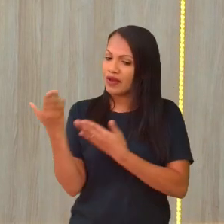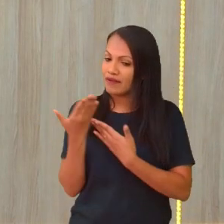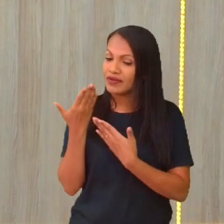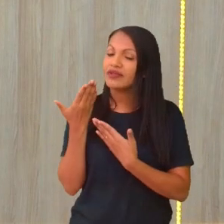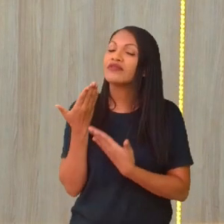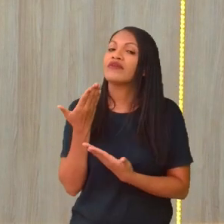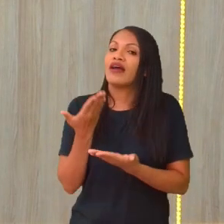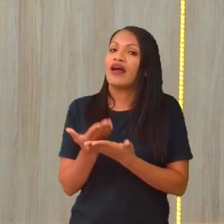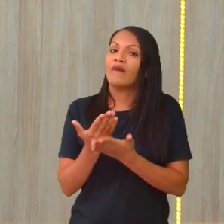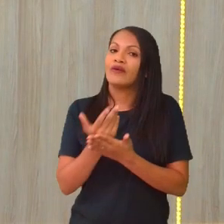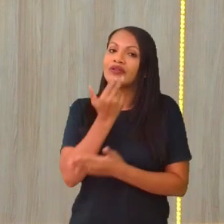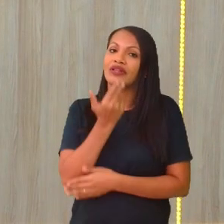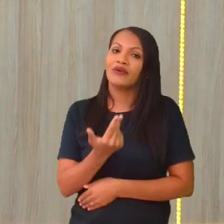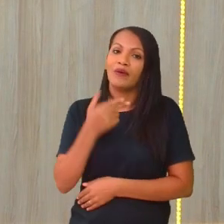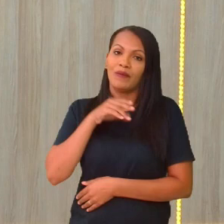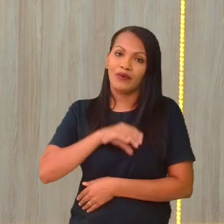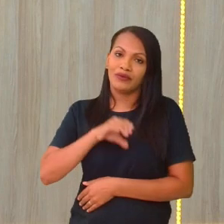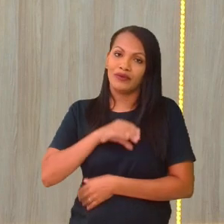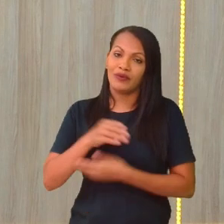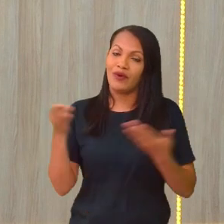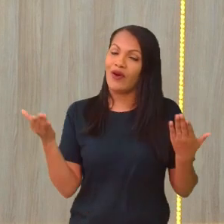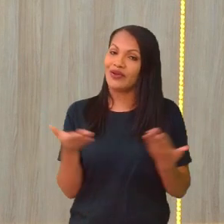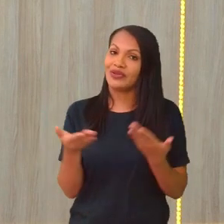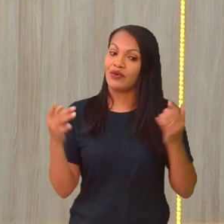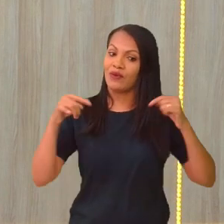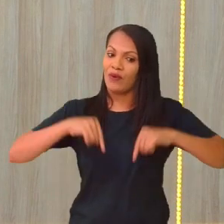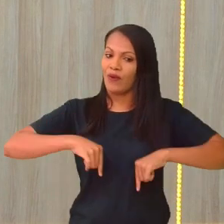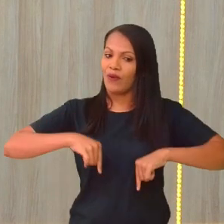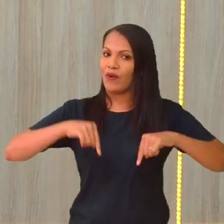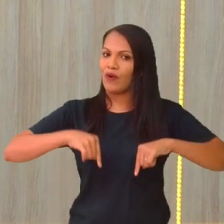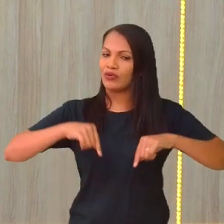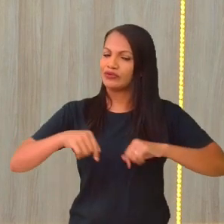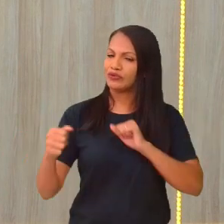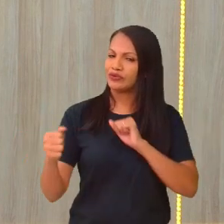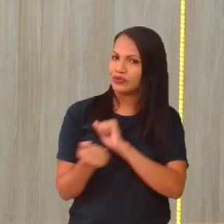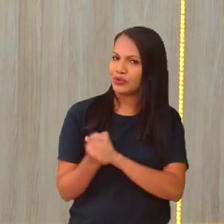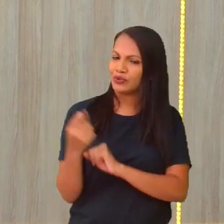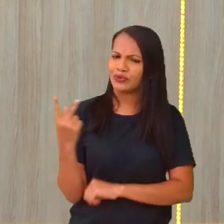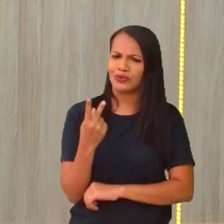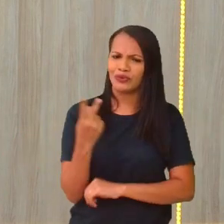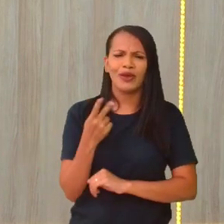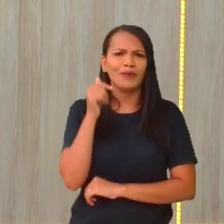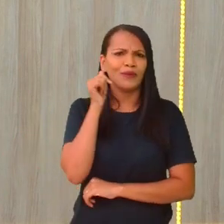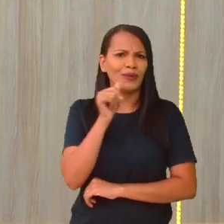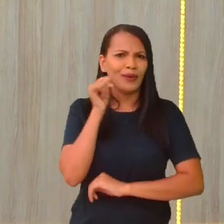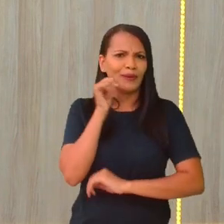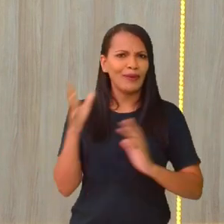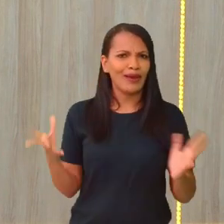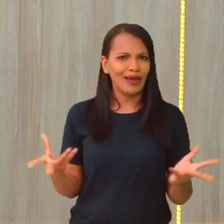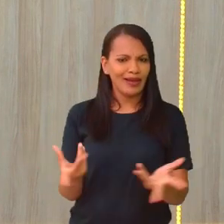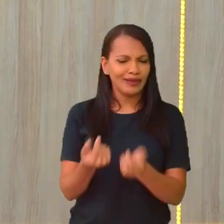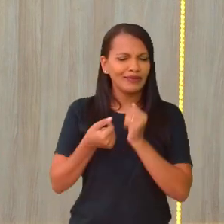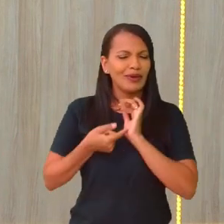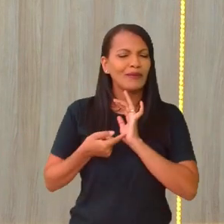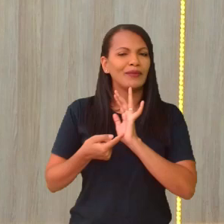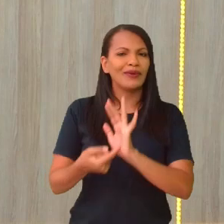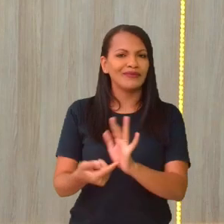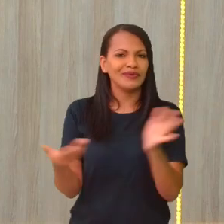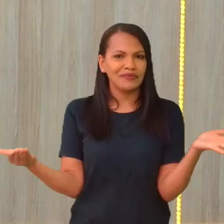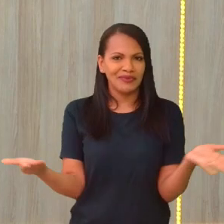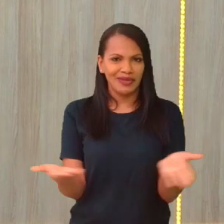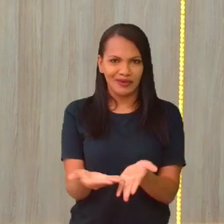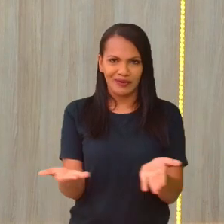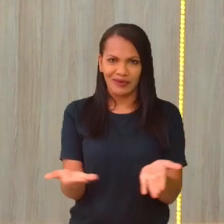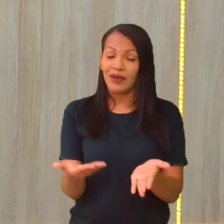língua portuguesa, tá certo? Eu tô aqui acompanhada e na presença de duas mulheres maravilhosas, eu vou apresentá-las